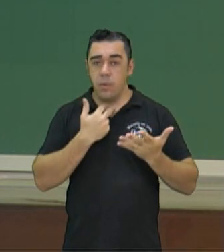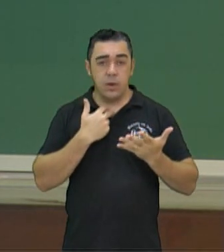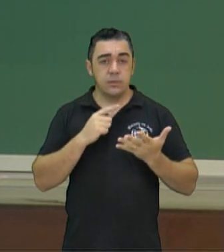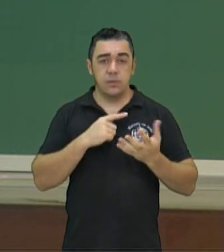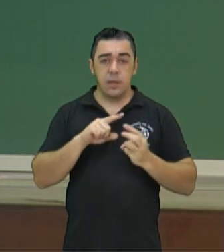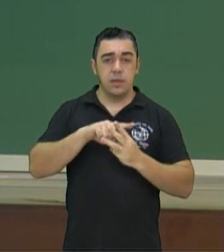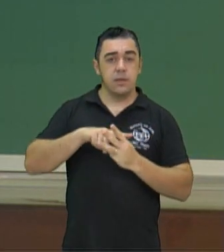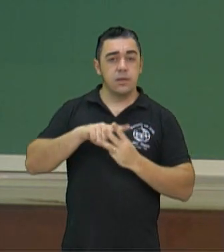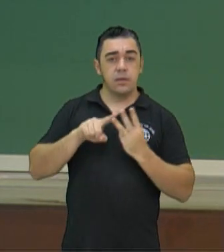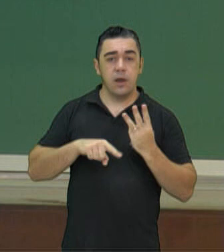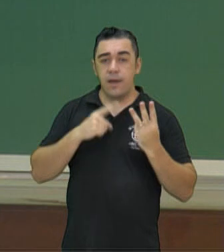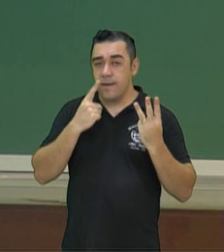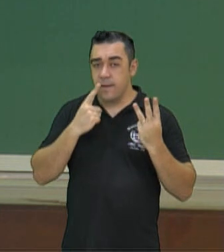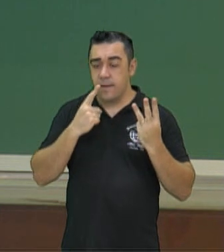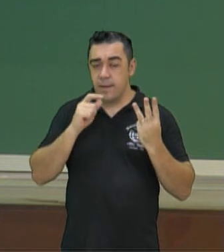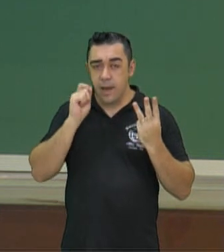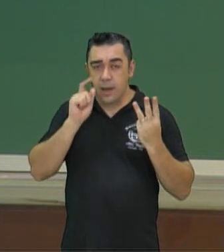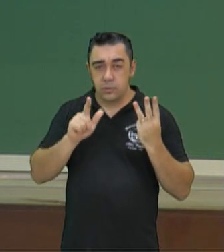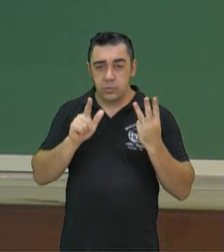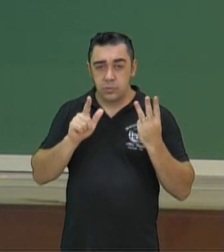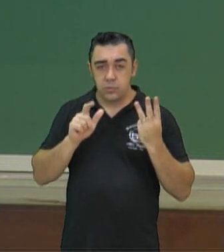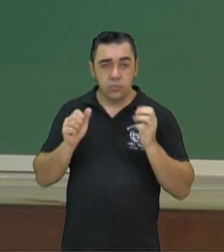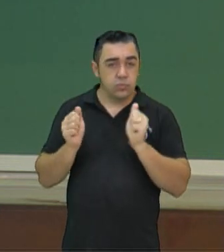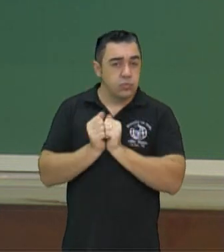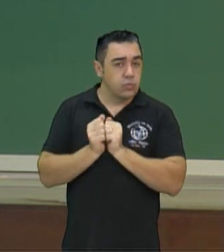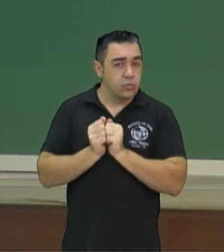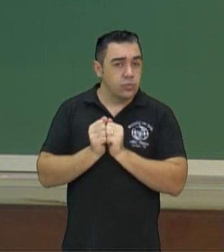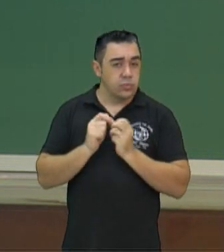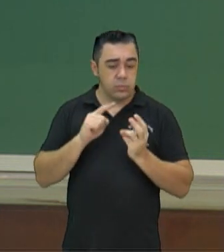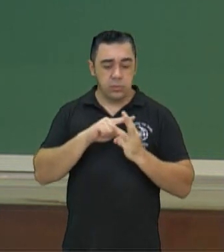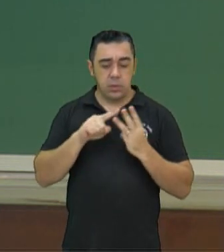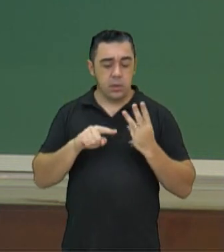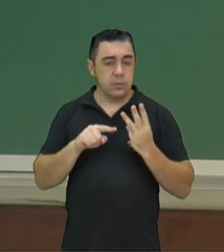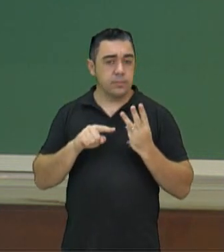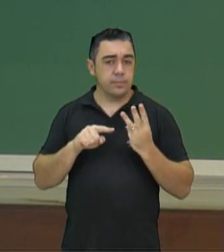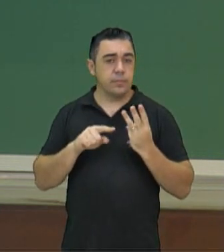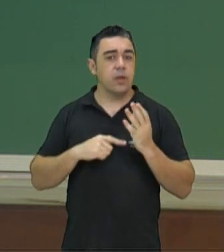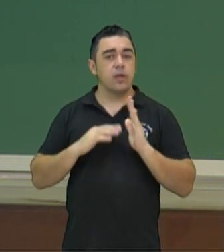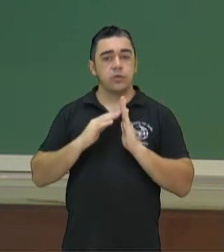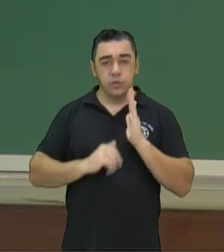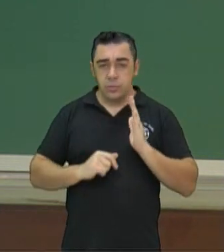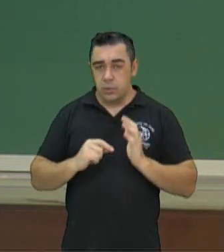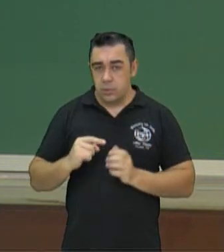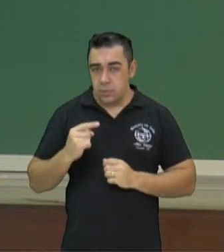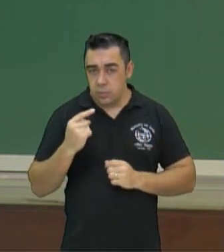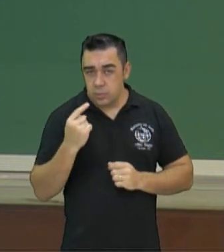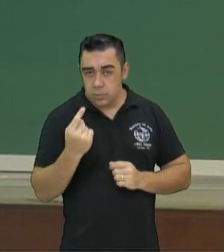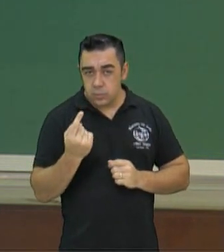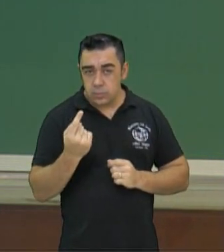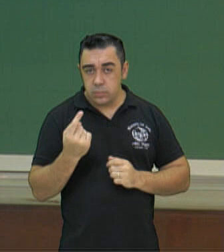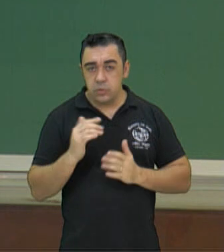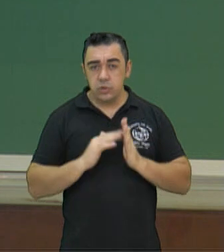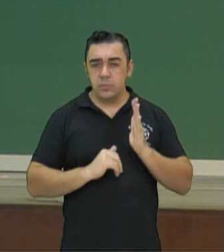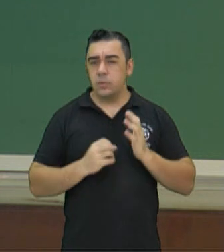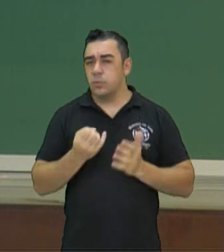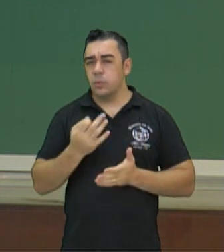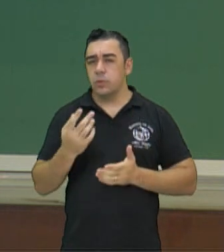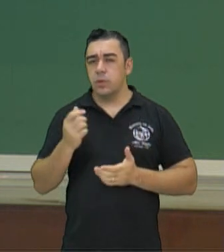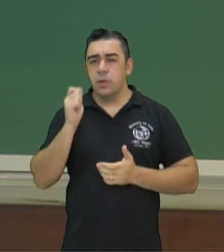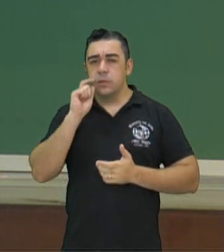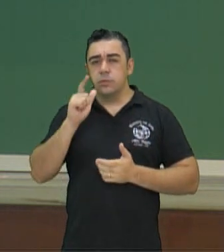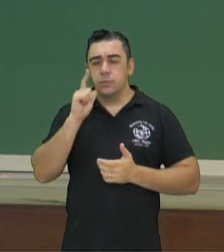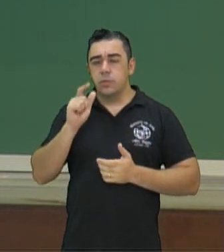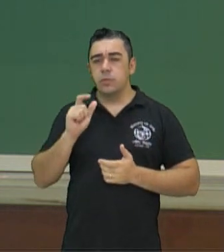tirar 3 bolinhas azuis ao mesmo tempo. Então, eu vou ter que diminuir as bolinhas azuis. Quais que são